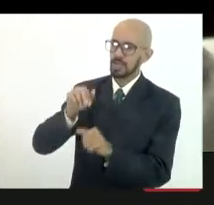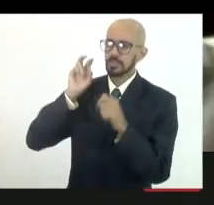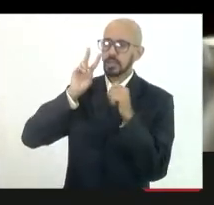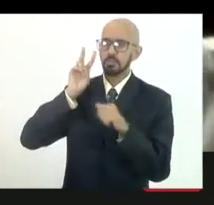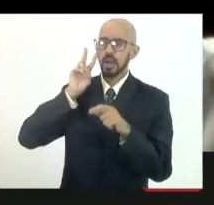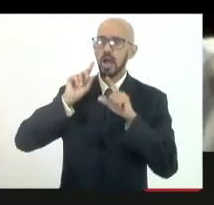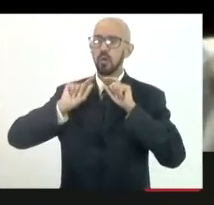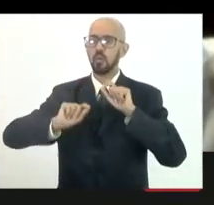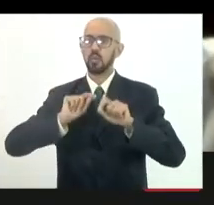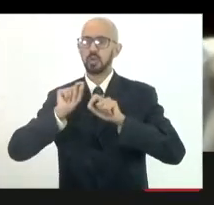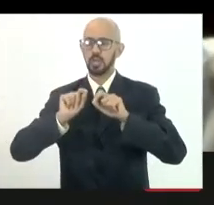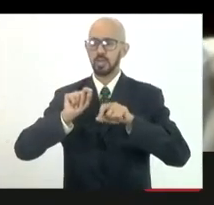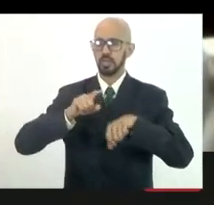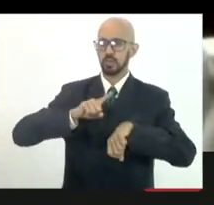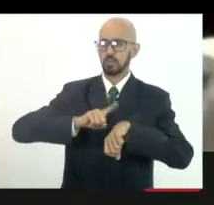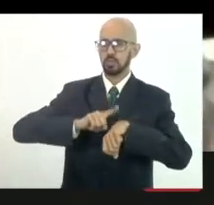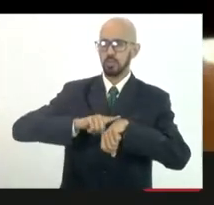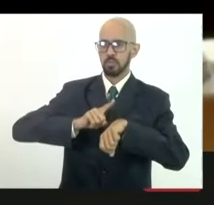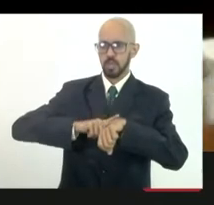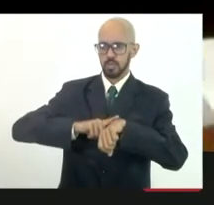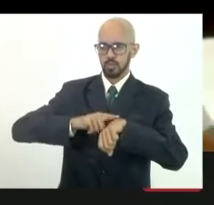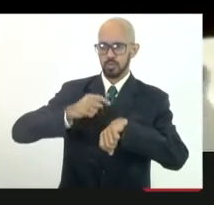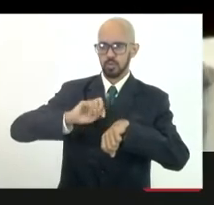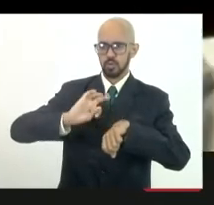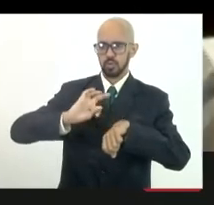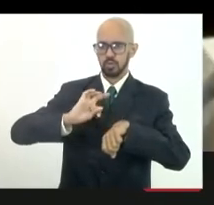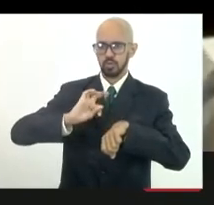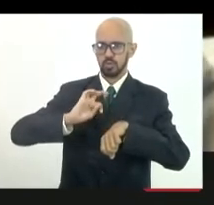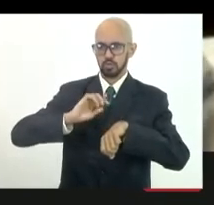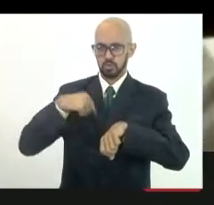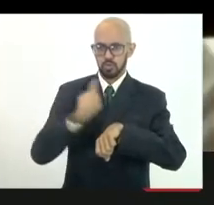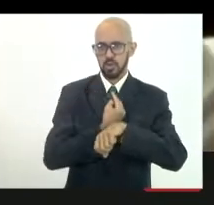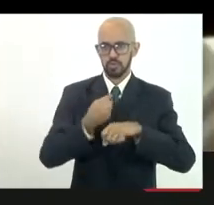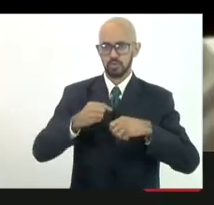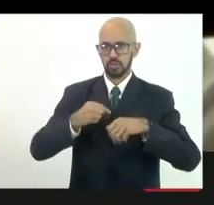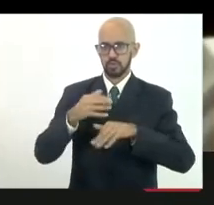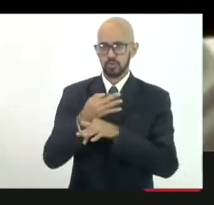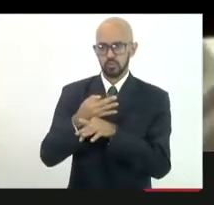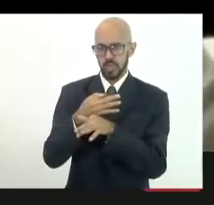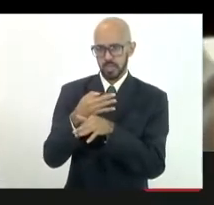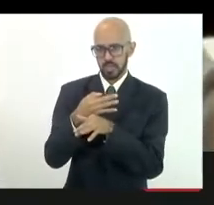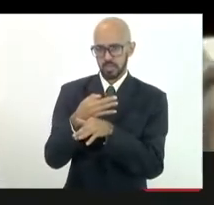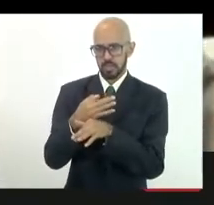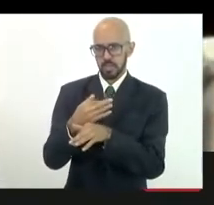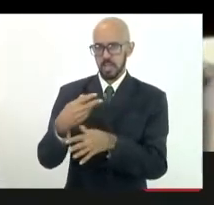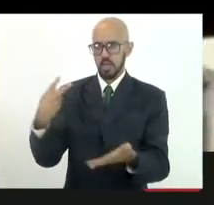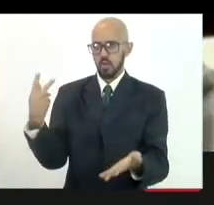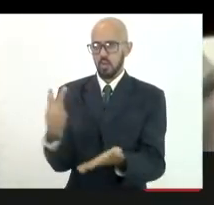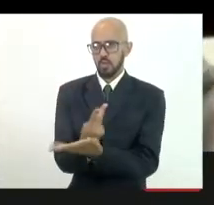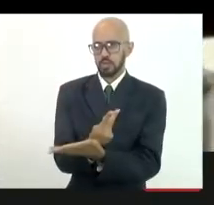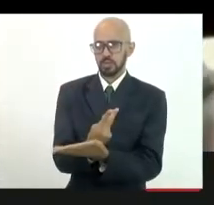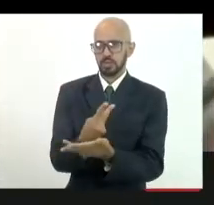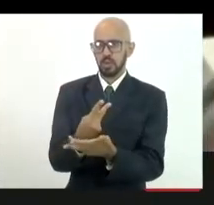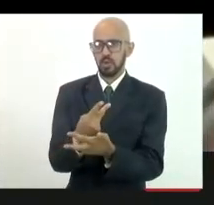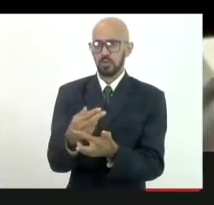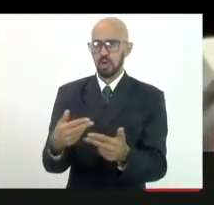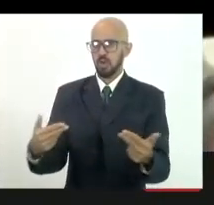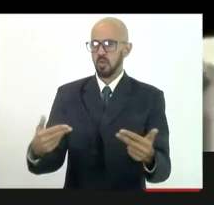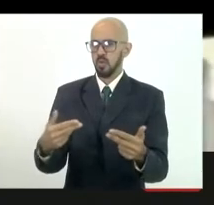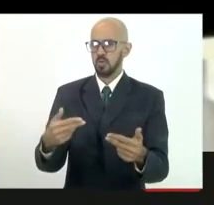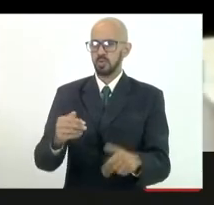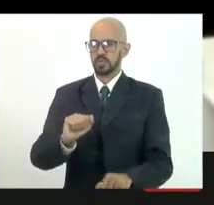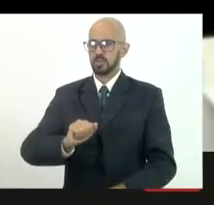no período que nós estivemos em recesso, nós tivemos acontecimentos extremamente